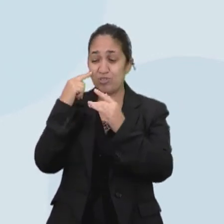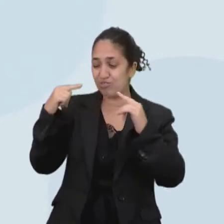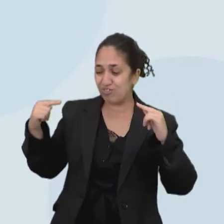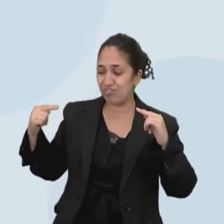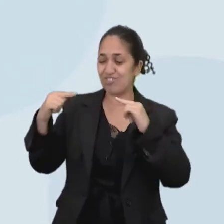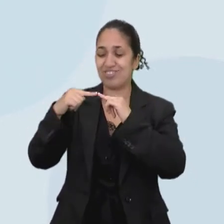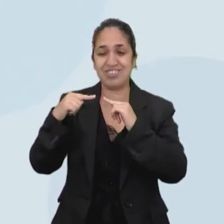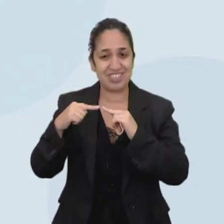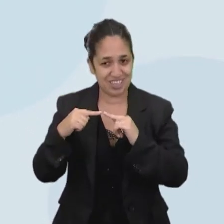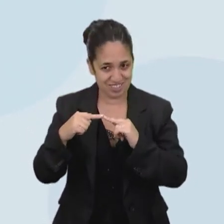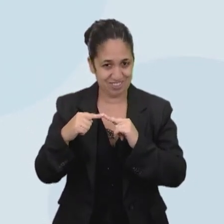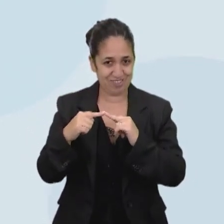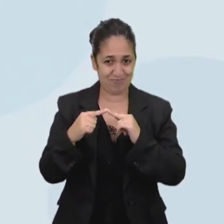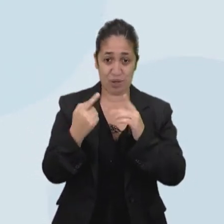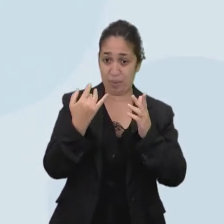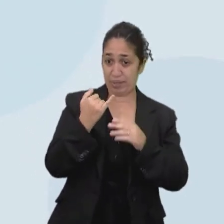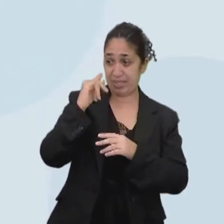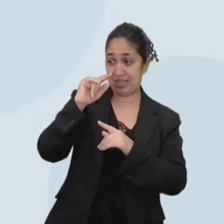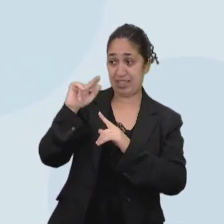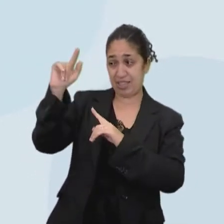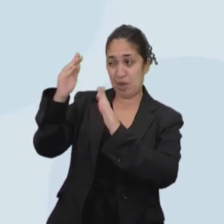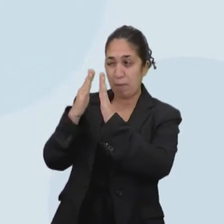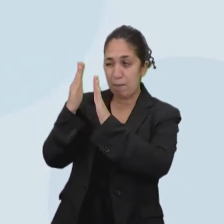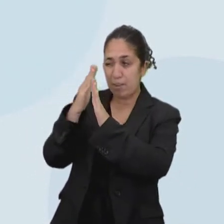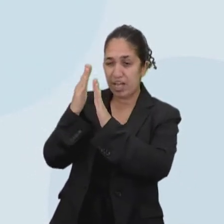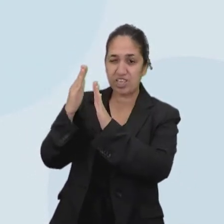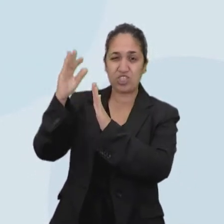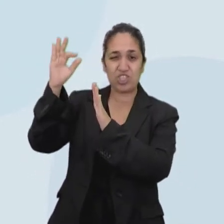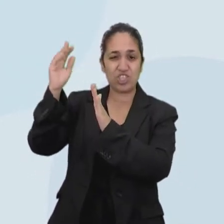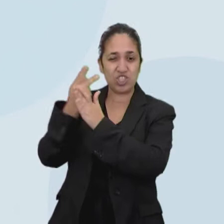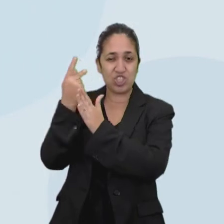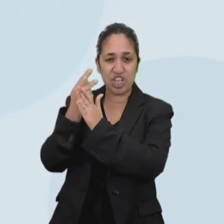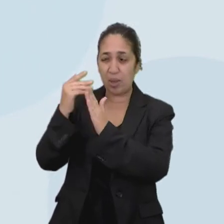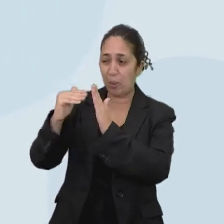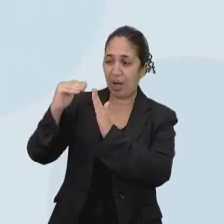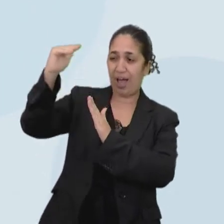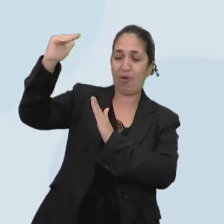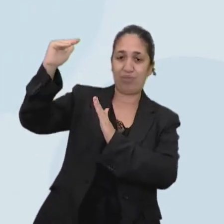Lógico, né? E se eu tenho uma margem de erro muito alta, o nível de